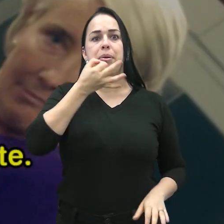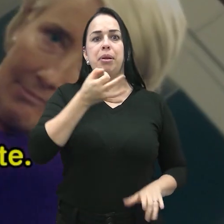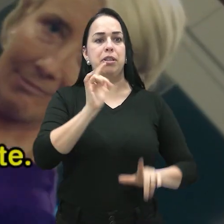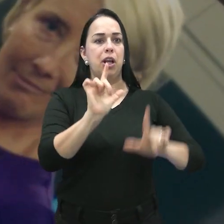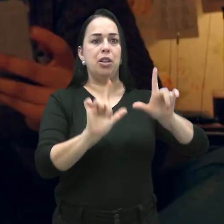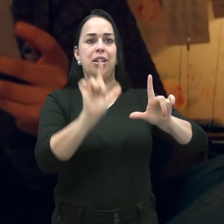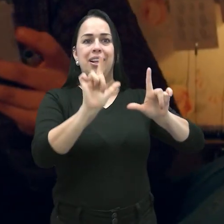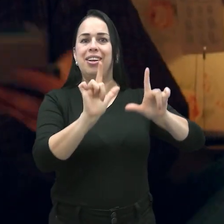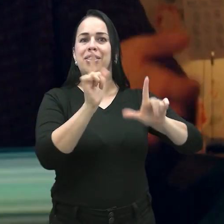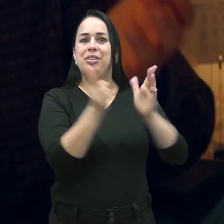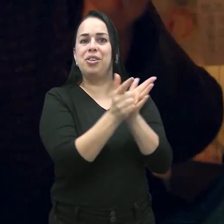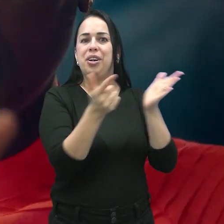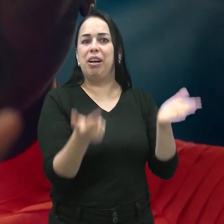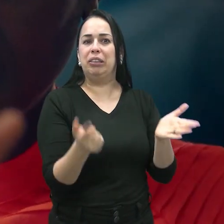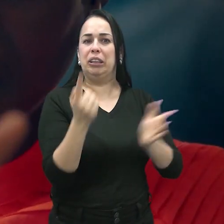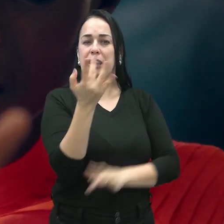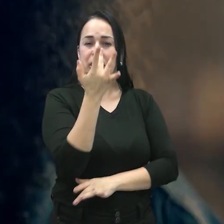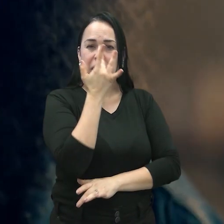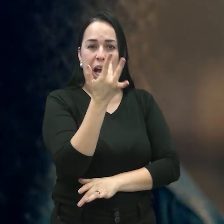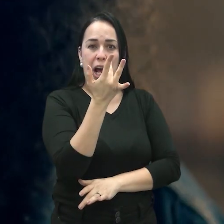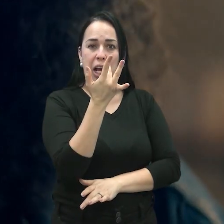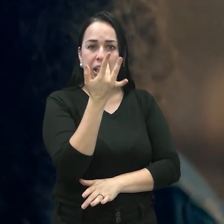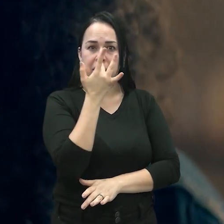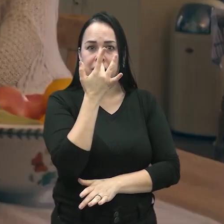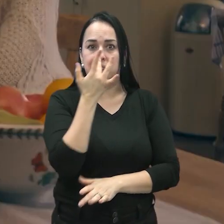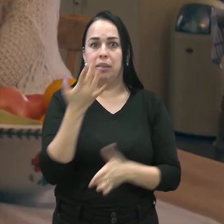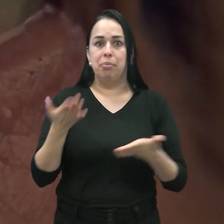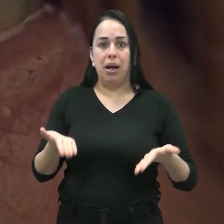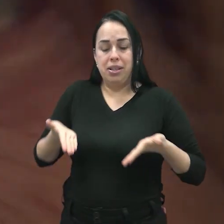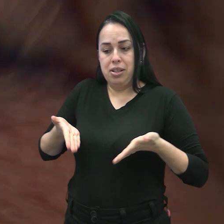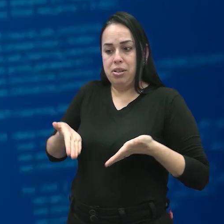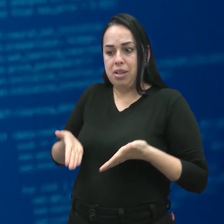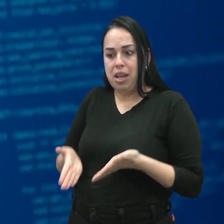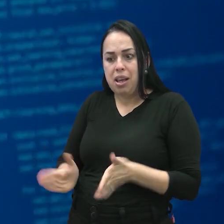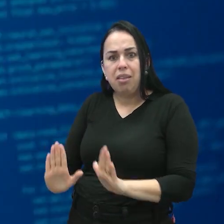boring. It turns out we were born in a pause.